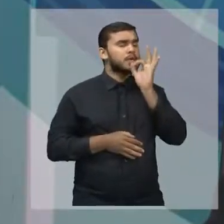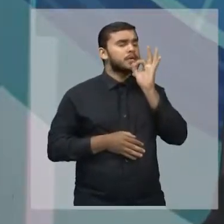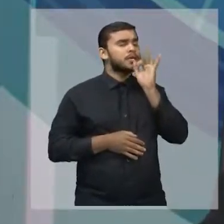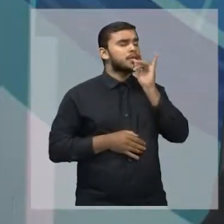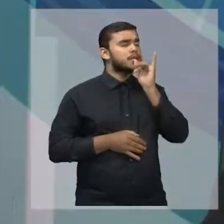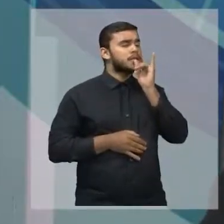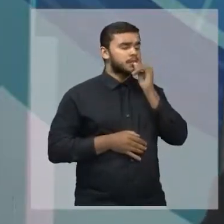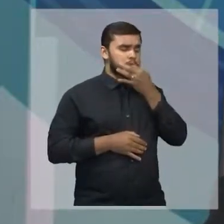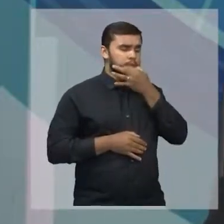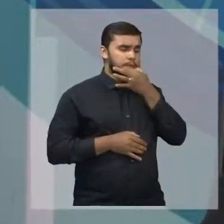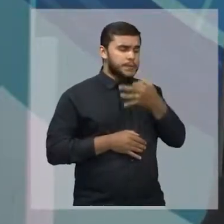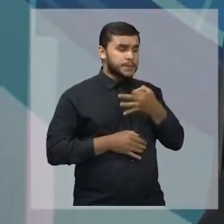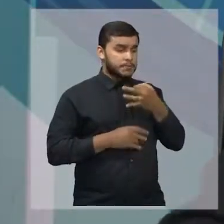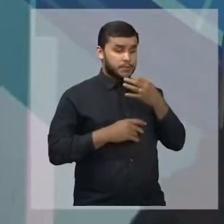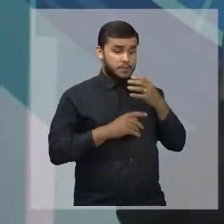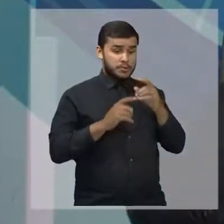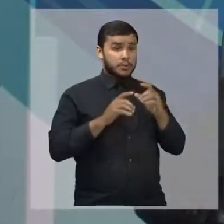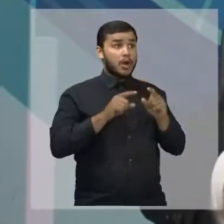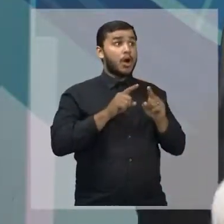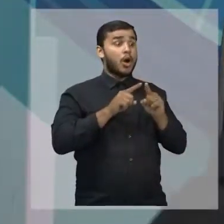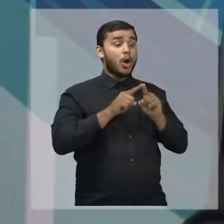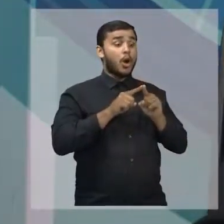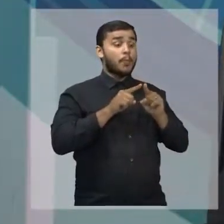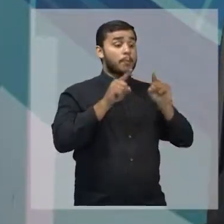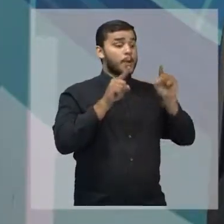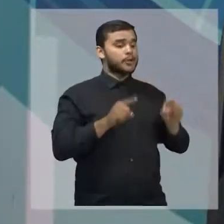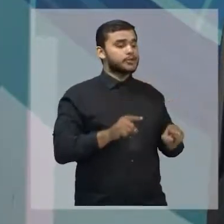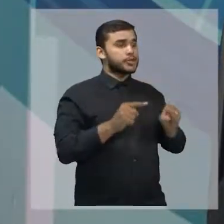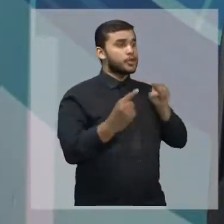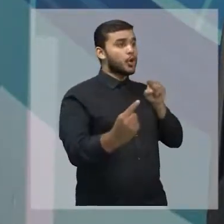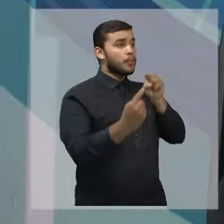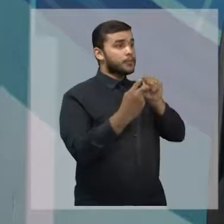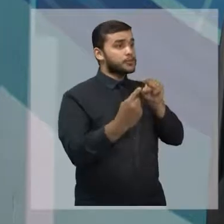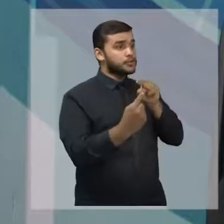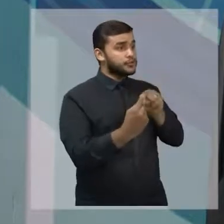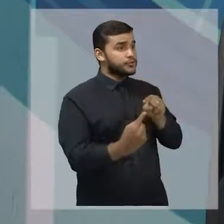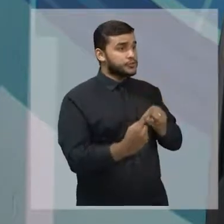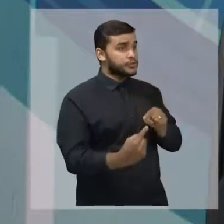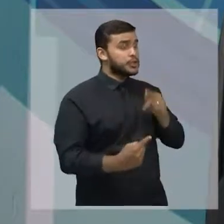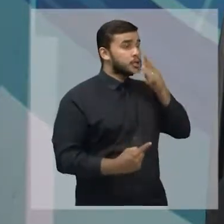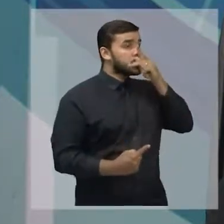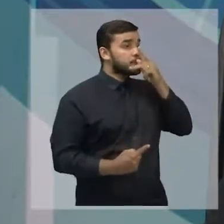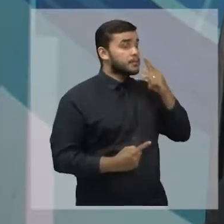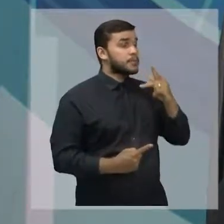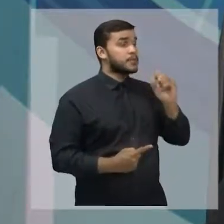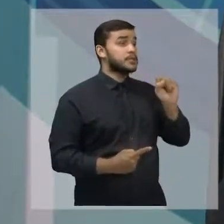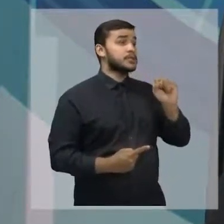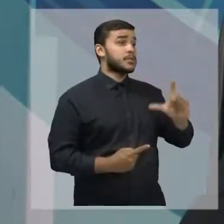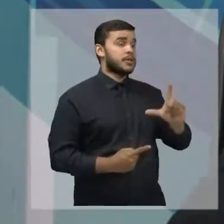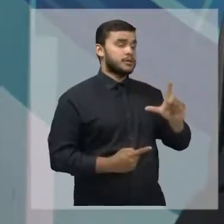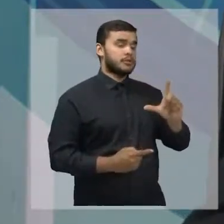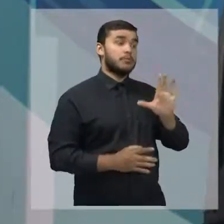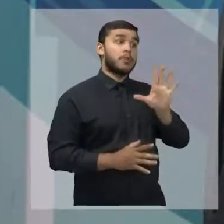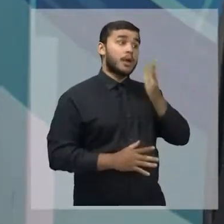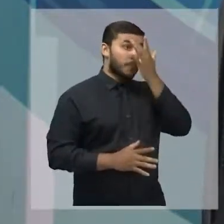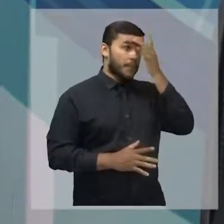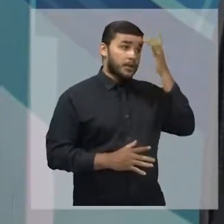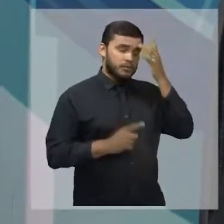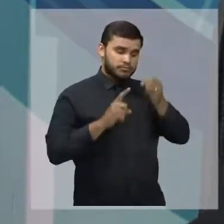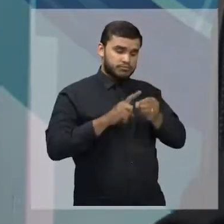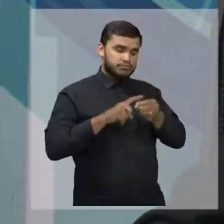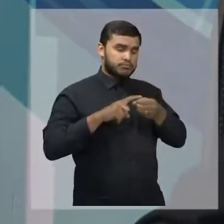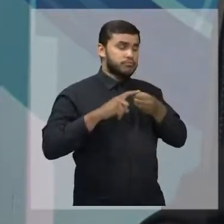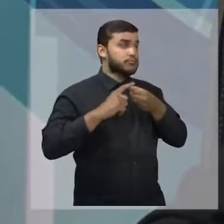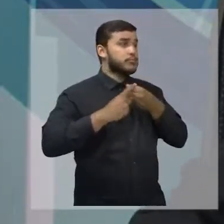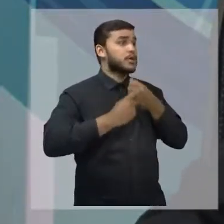programa do partido com a adesão dos seus filiados. O partido é exclusivamente, no caso,